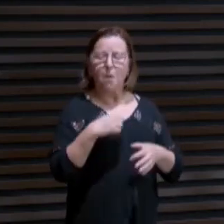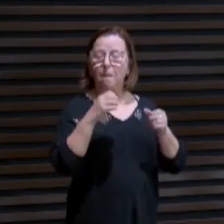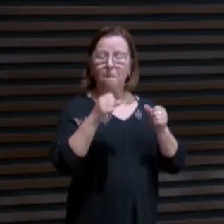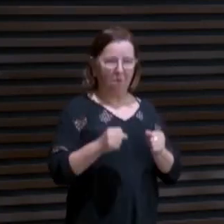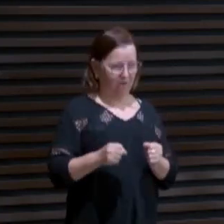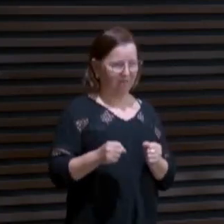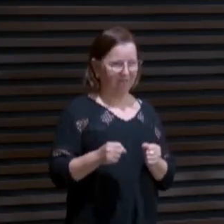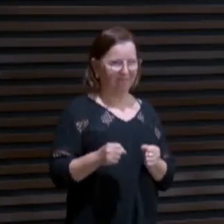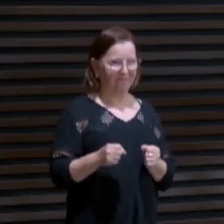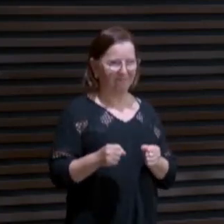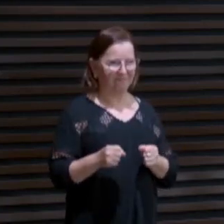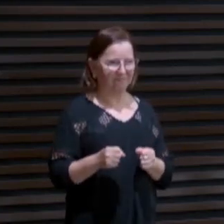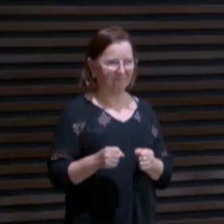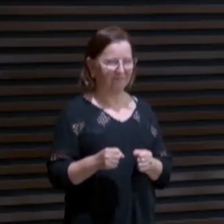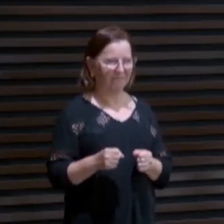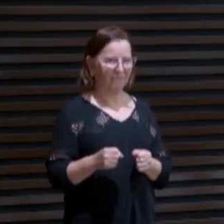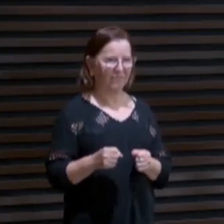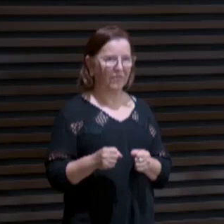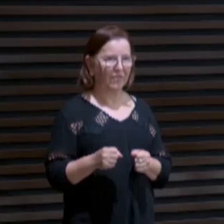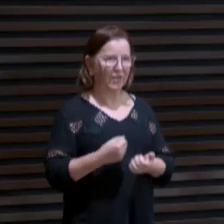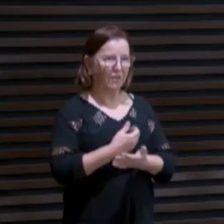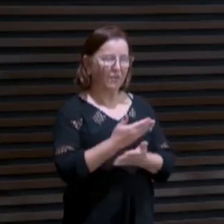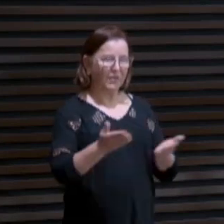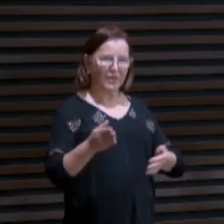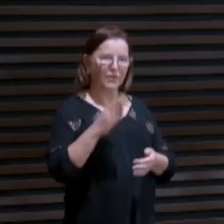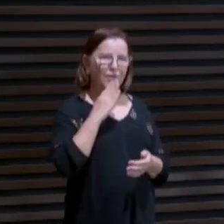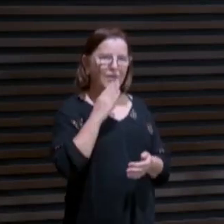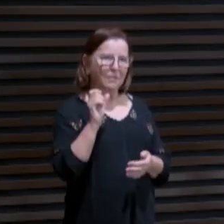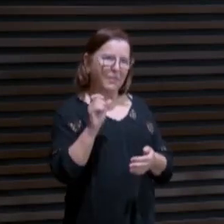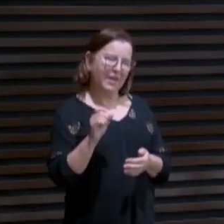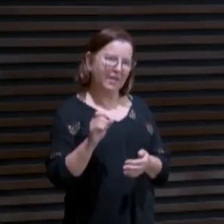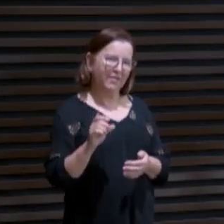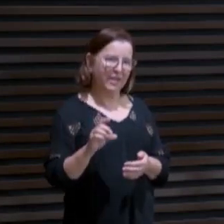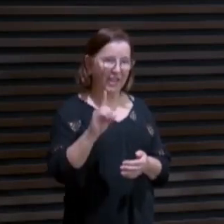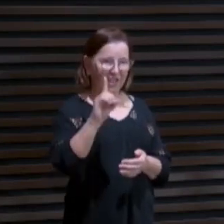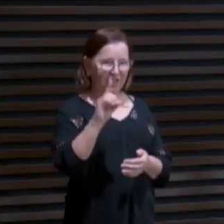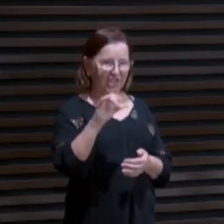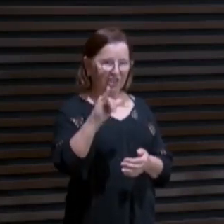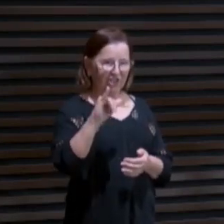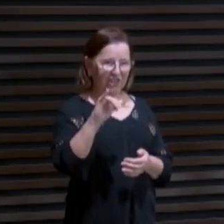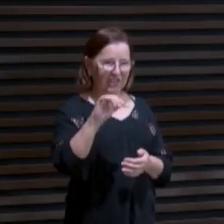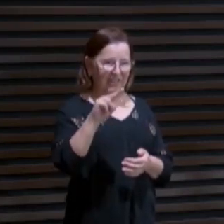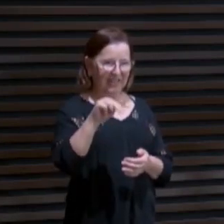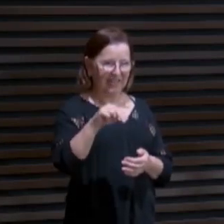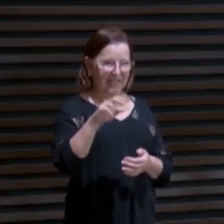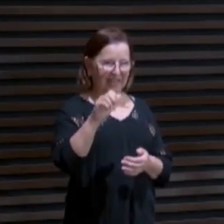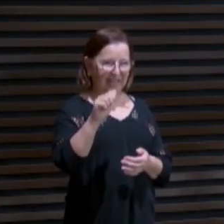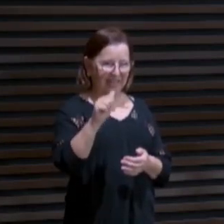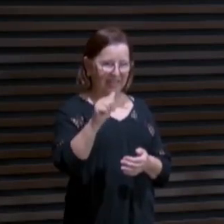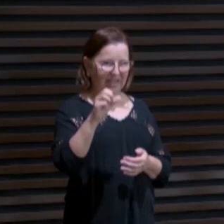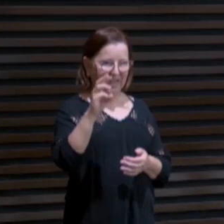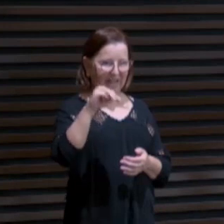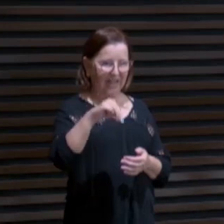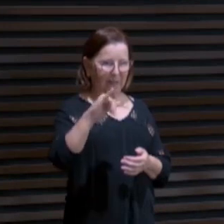palavra explosiva. Vocês conhecem a palavra dinamite ou dinâmico. Por